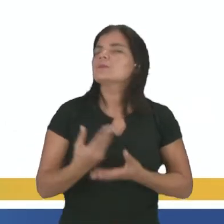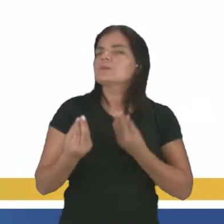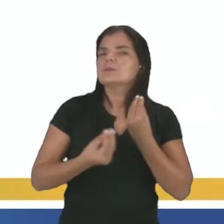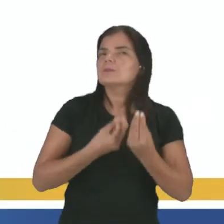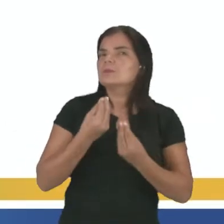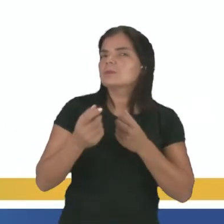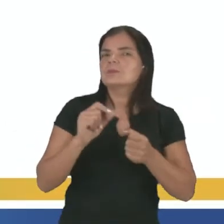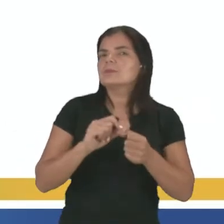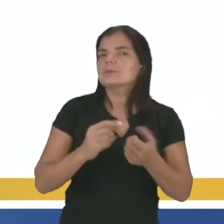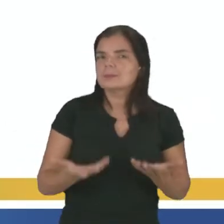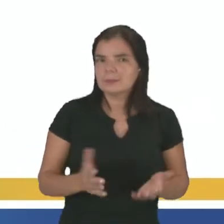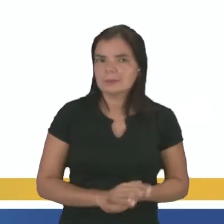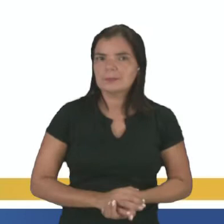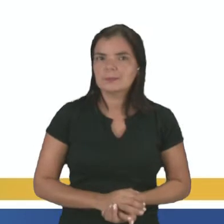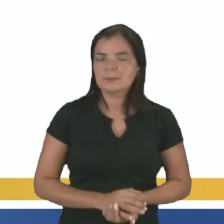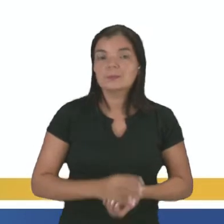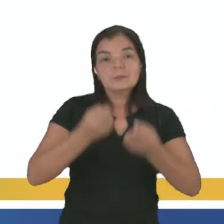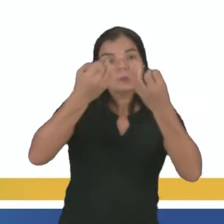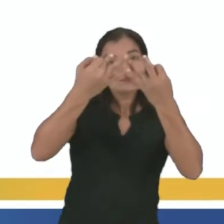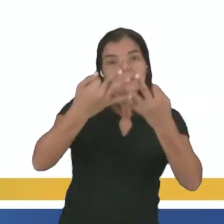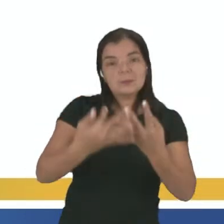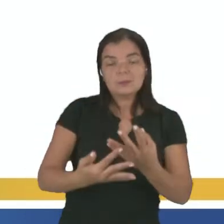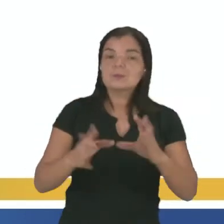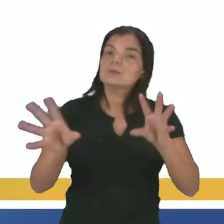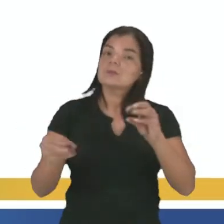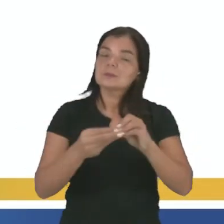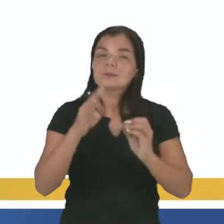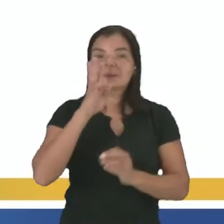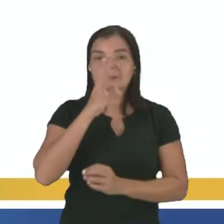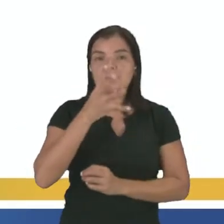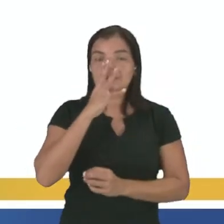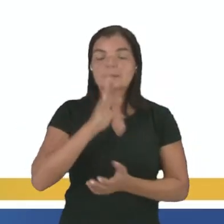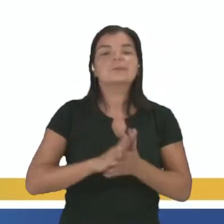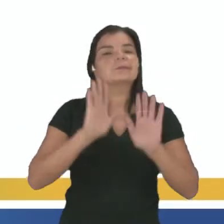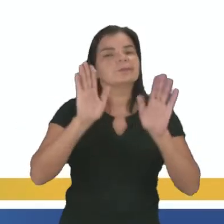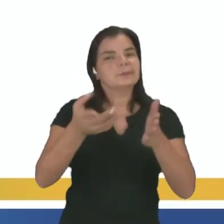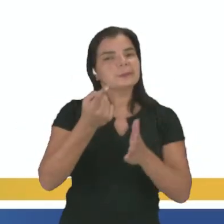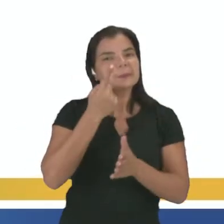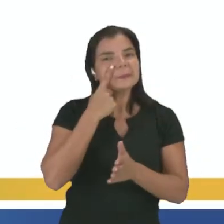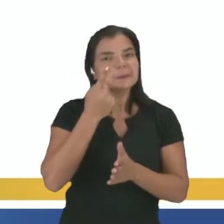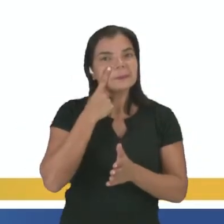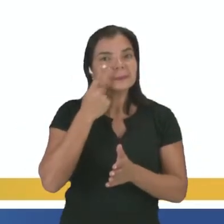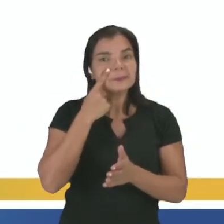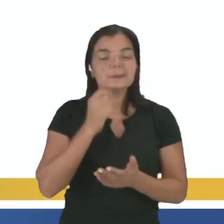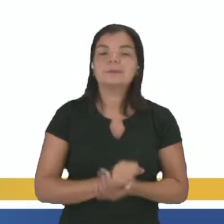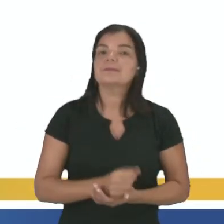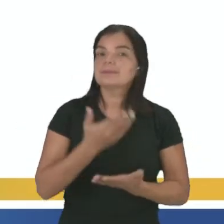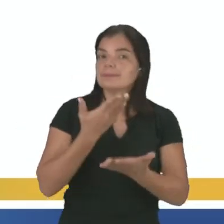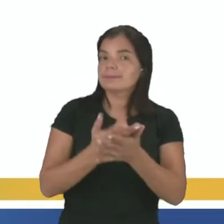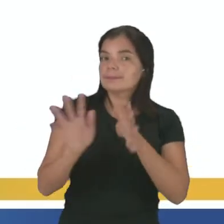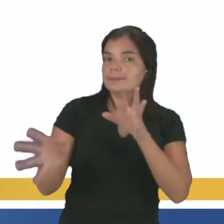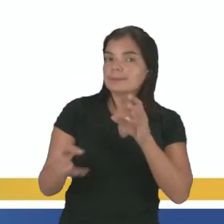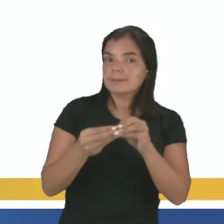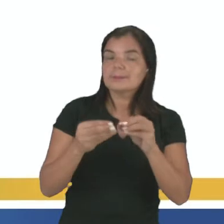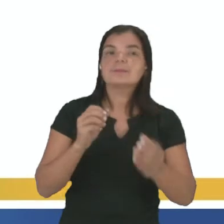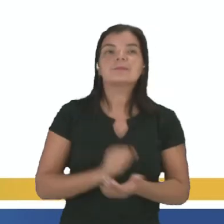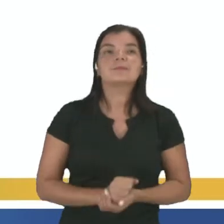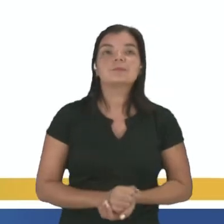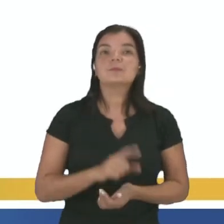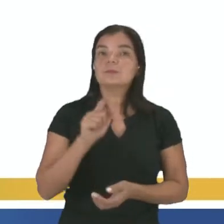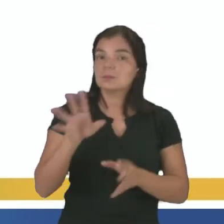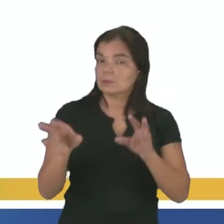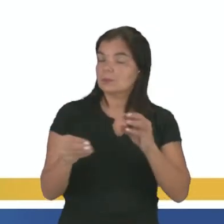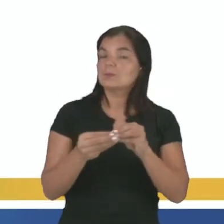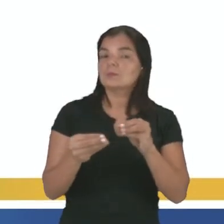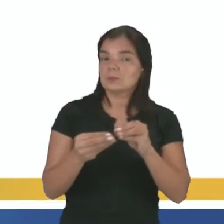como fazê-lo? Do que fala o resumo crítico? Como já vimos na aula sobre resumos, o resumo